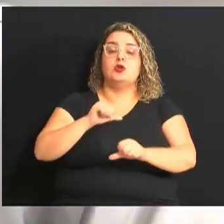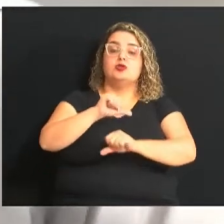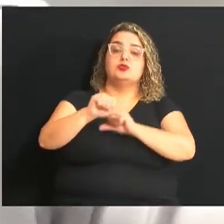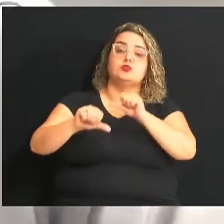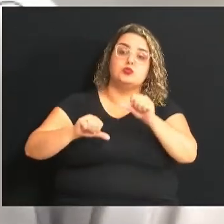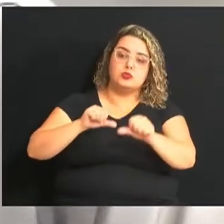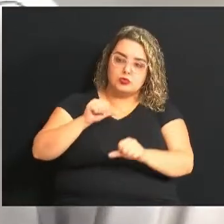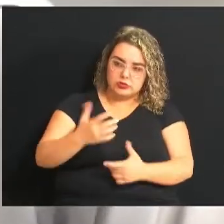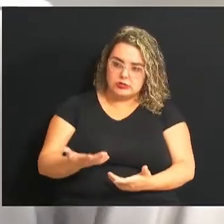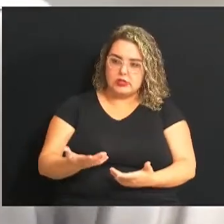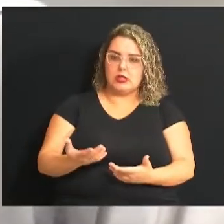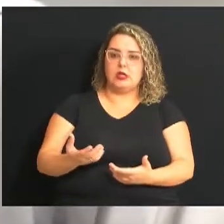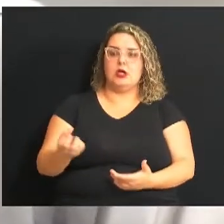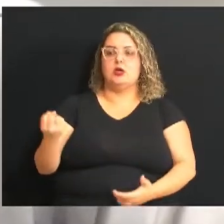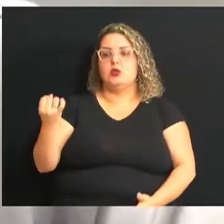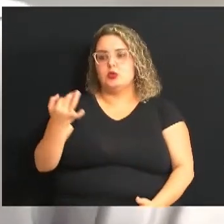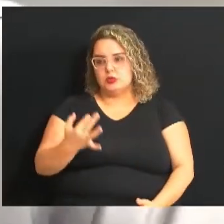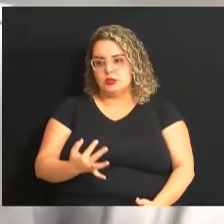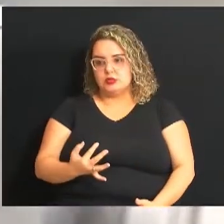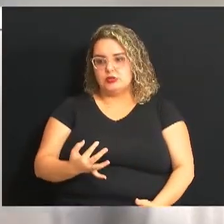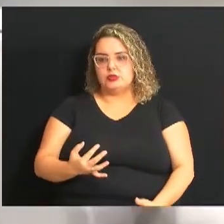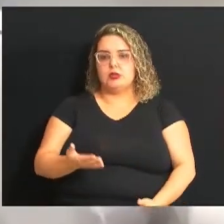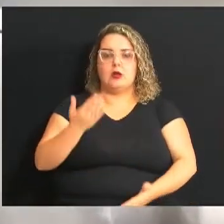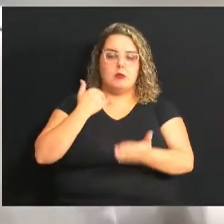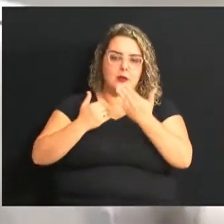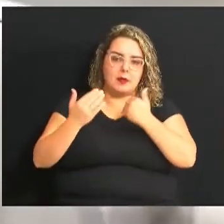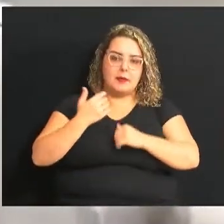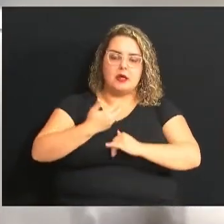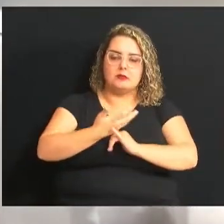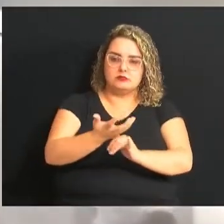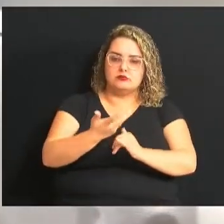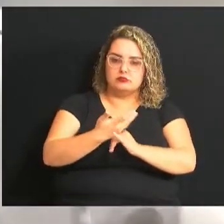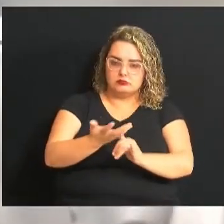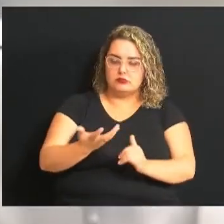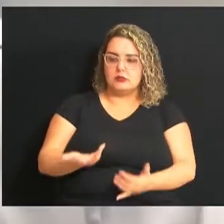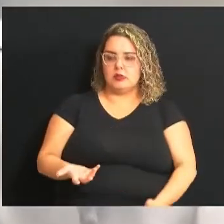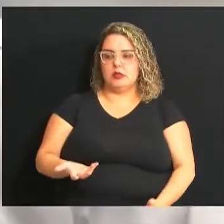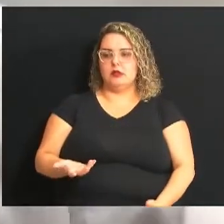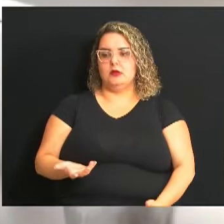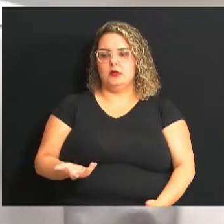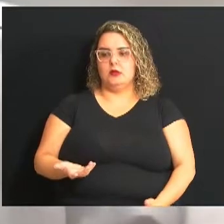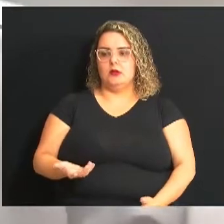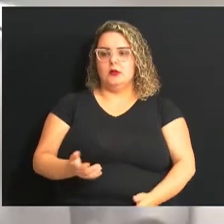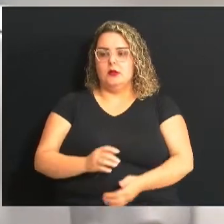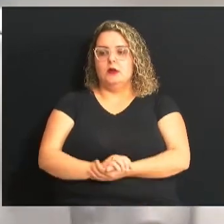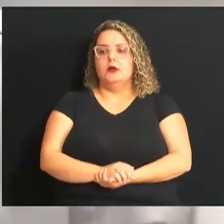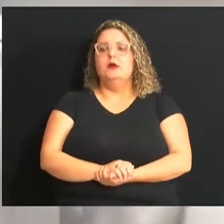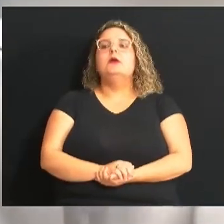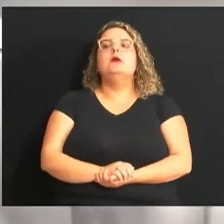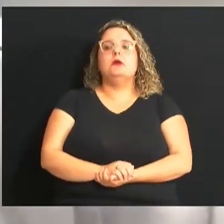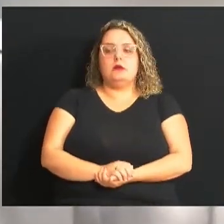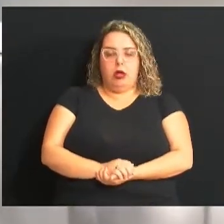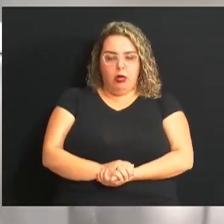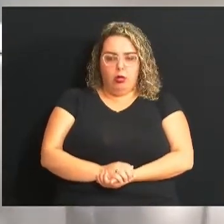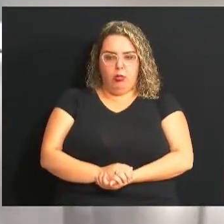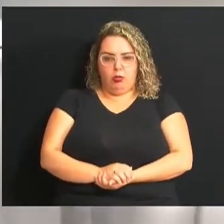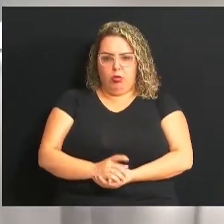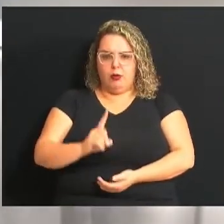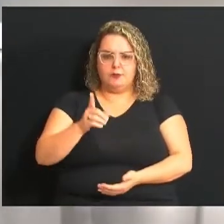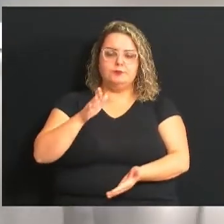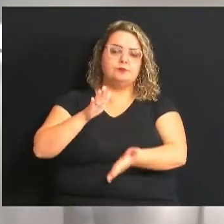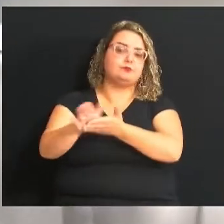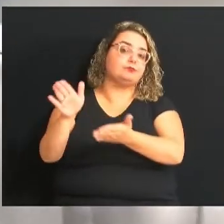a sua quantidade de calorias ingeridas e até sem um gasto muito excessivo para essa